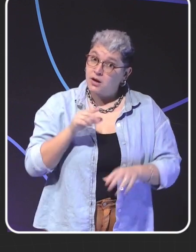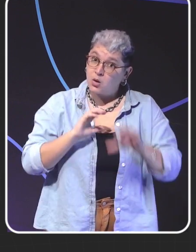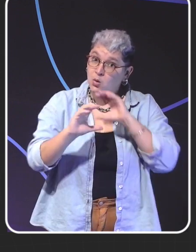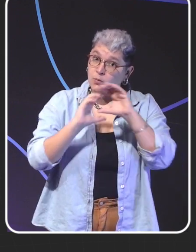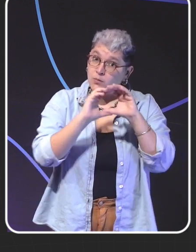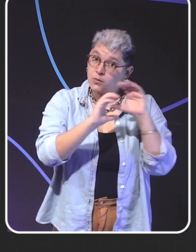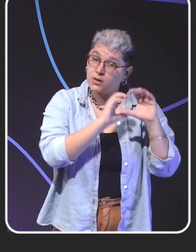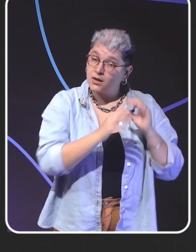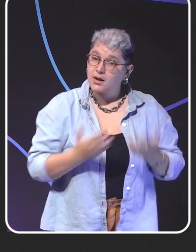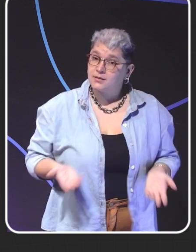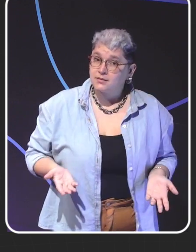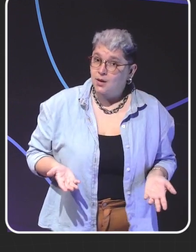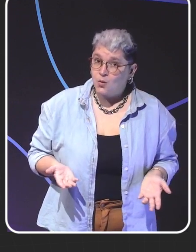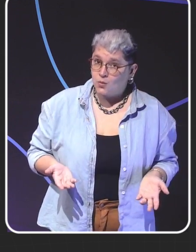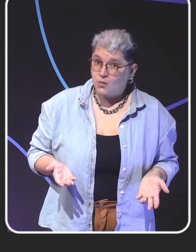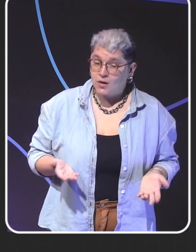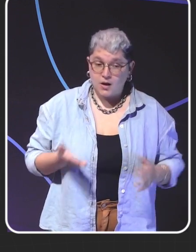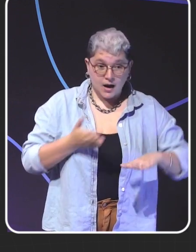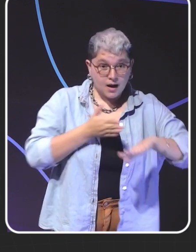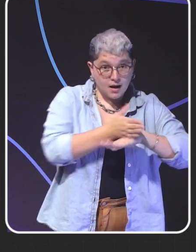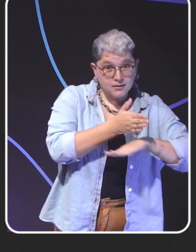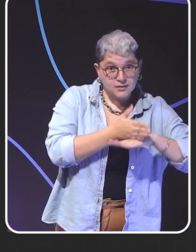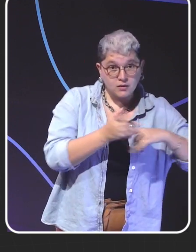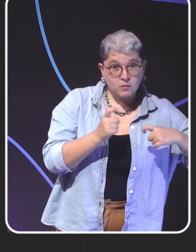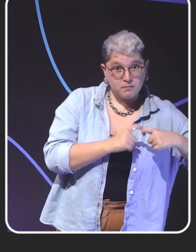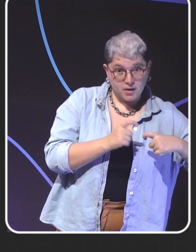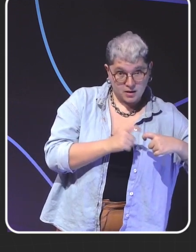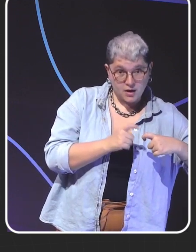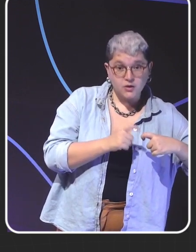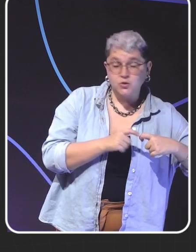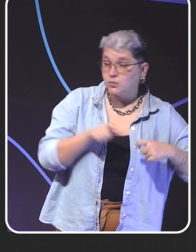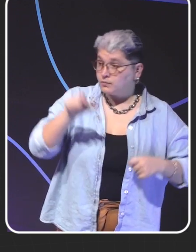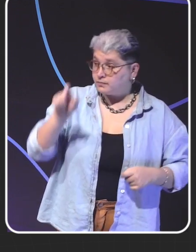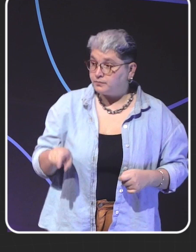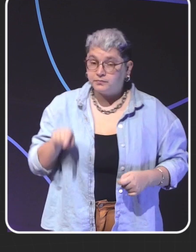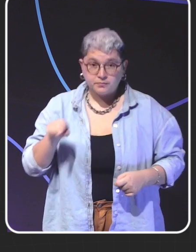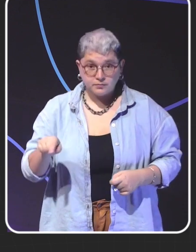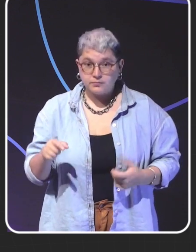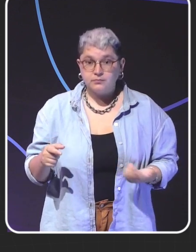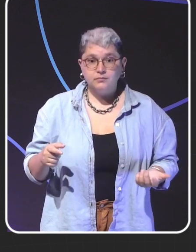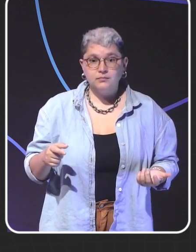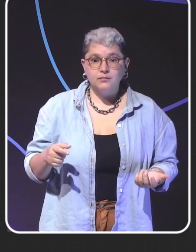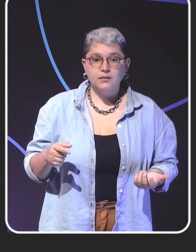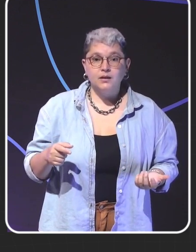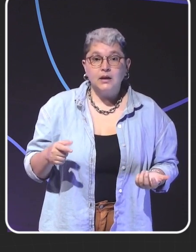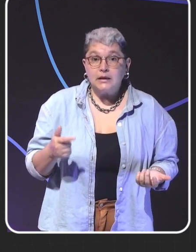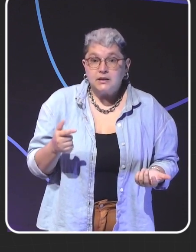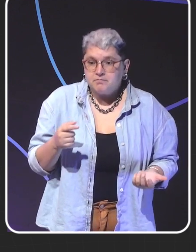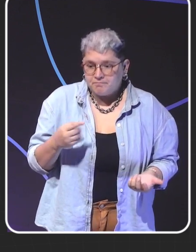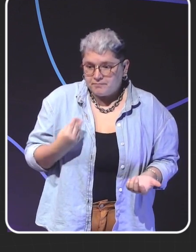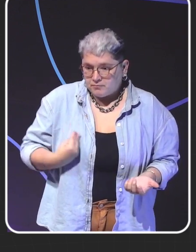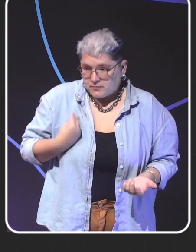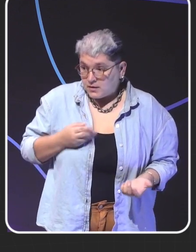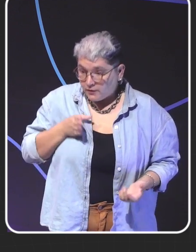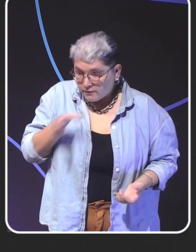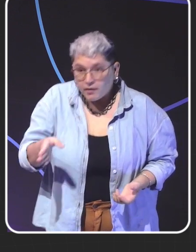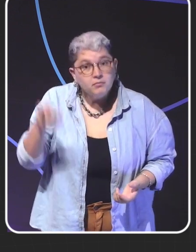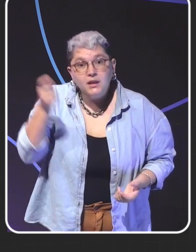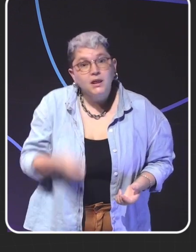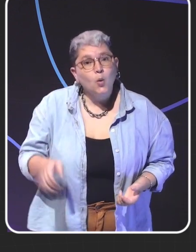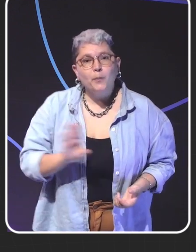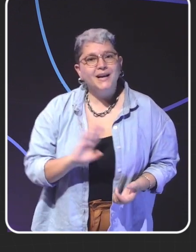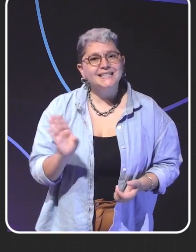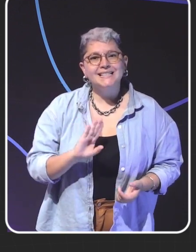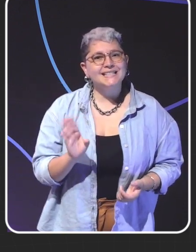comunicação entre o acesso médico e essa pessoa que não precisa estar ali presente. Então, tanto